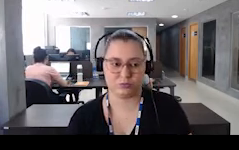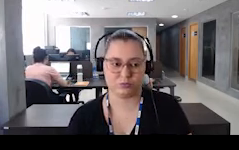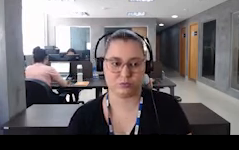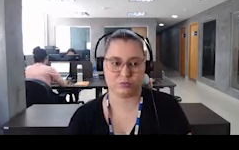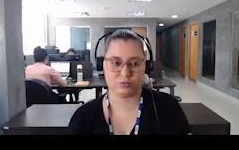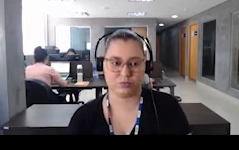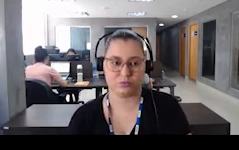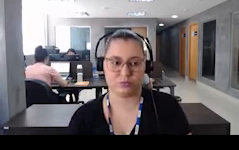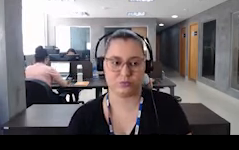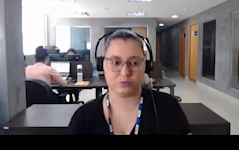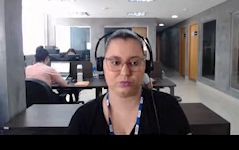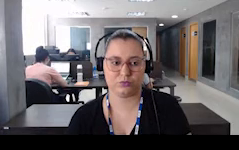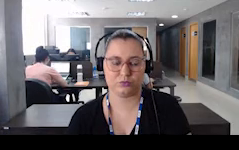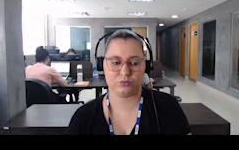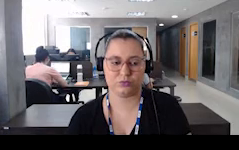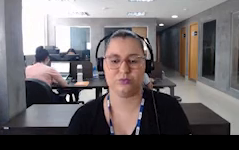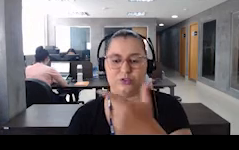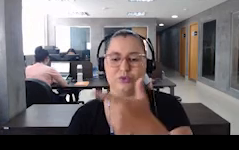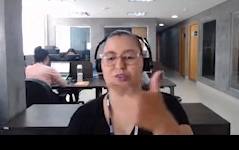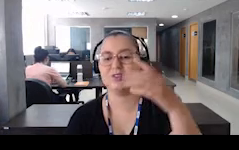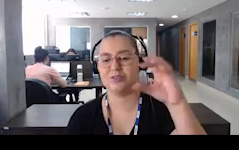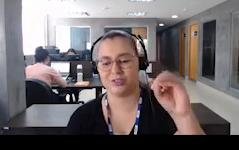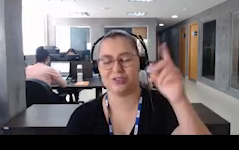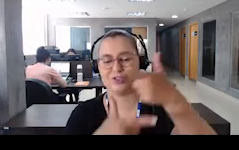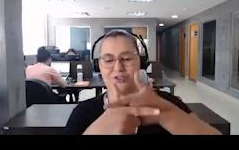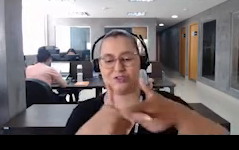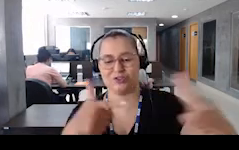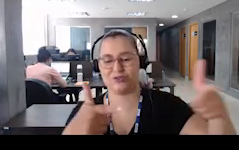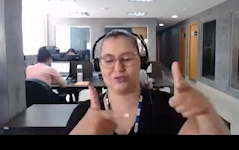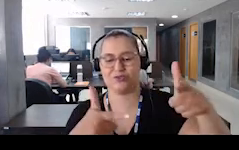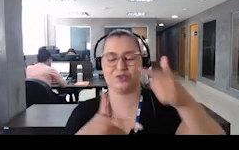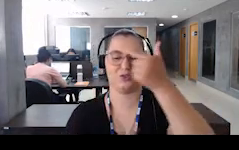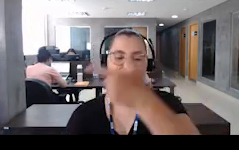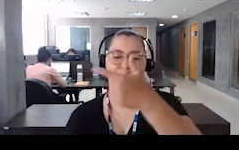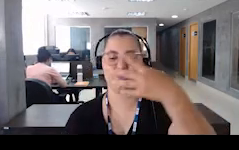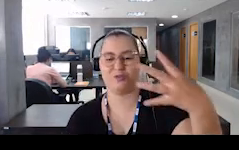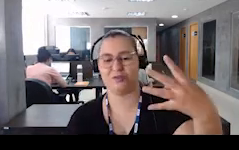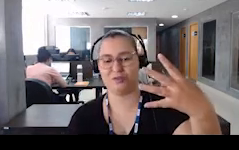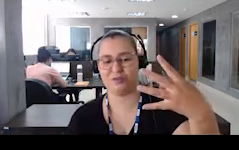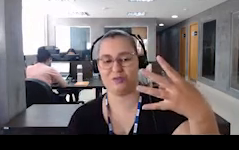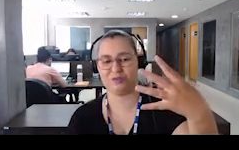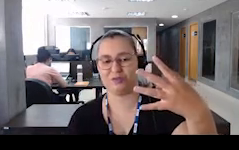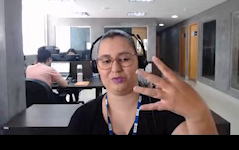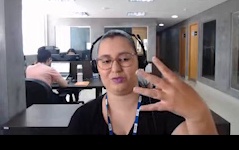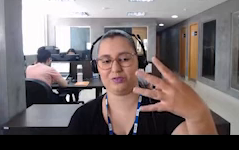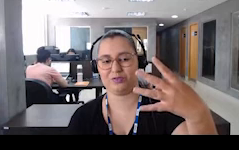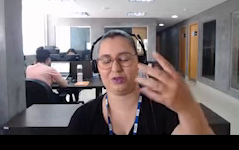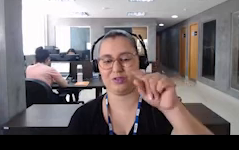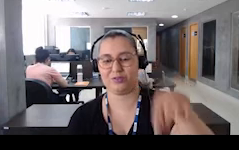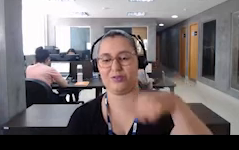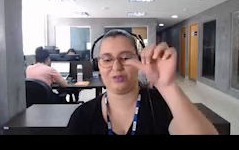24,95 dividido, é 220, né? 220 dividido por